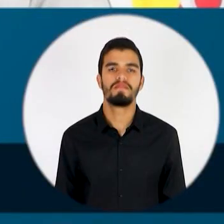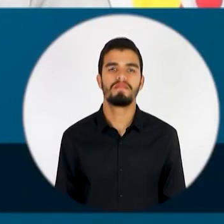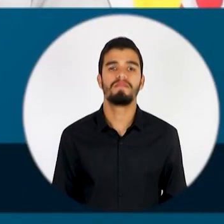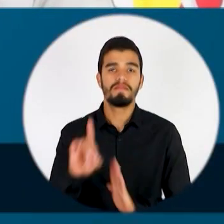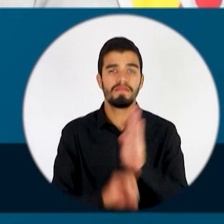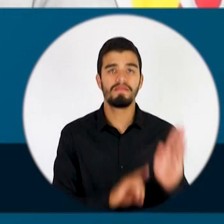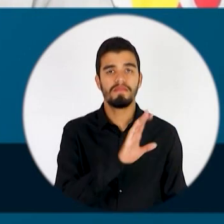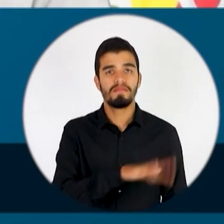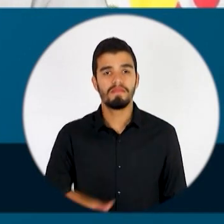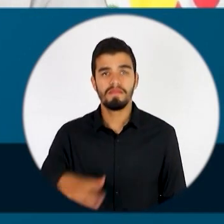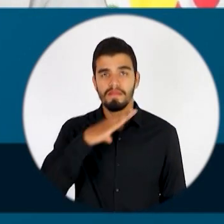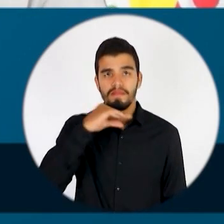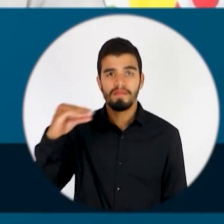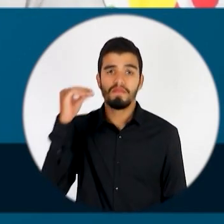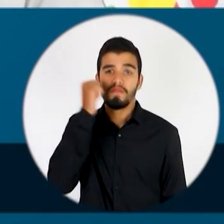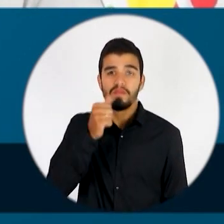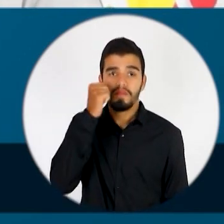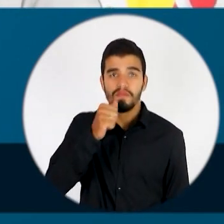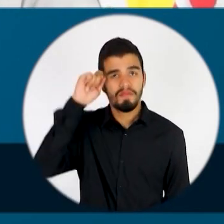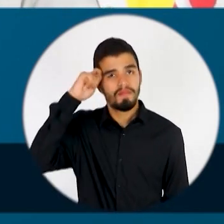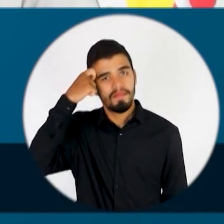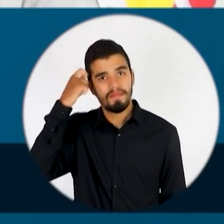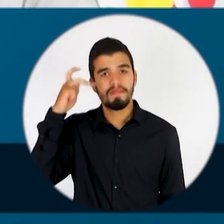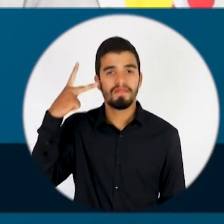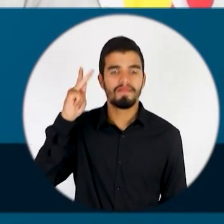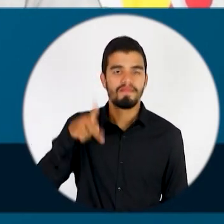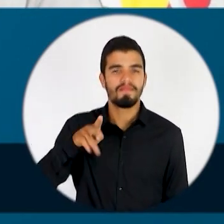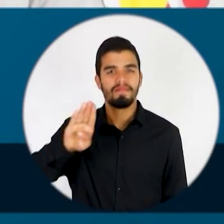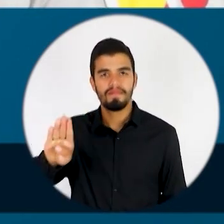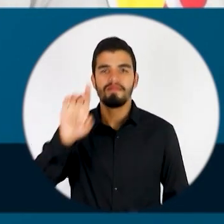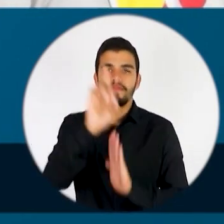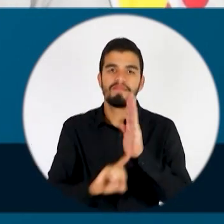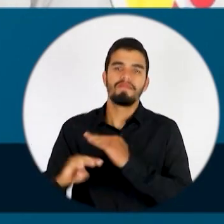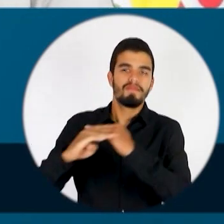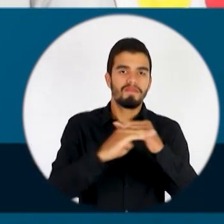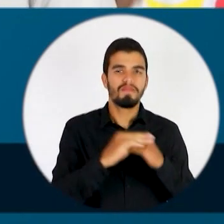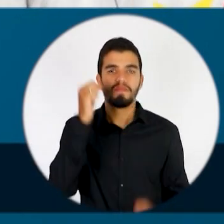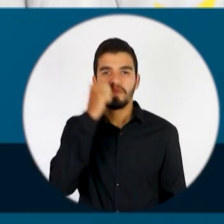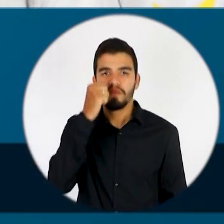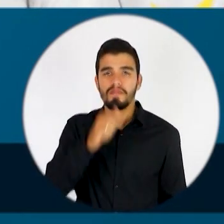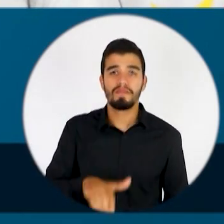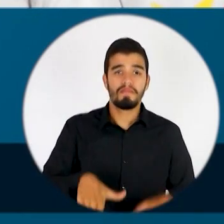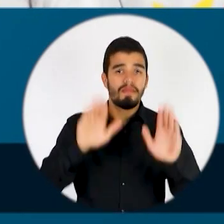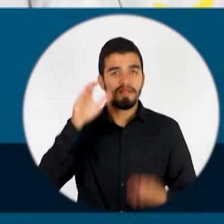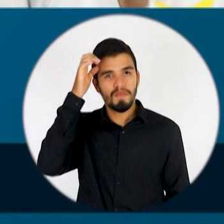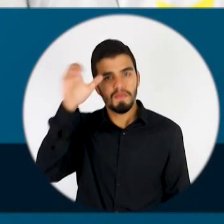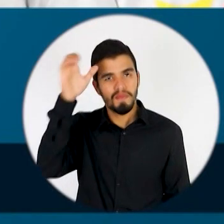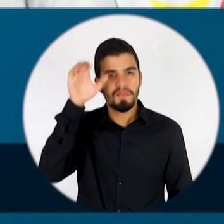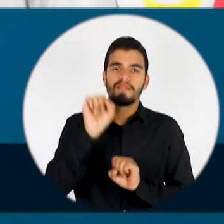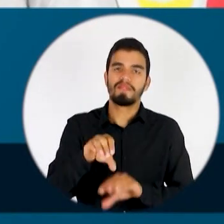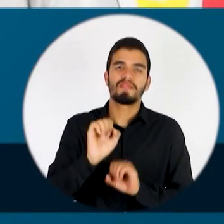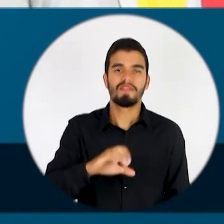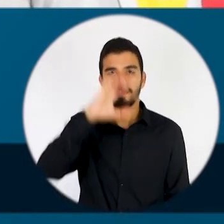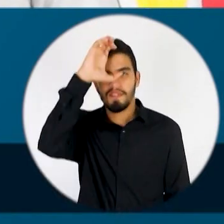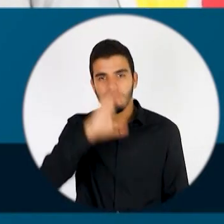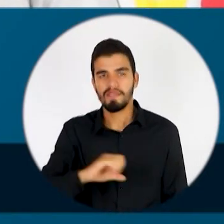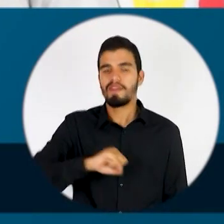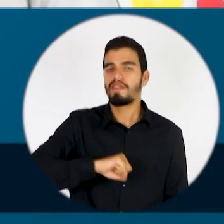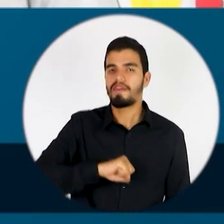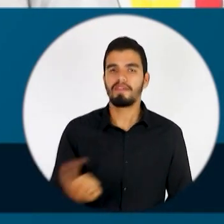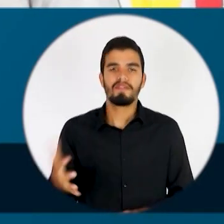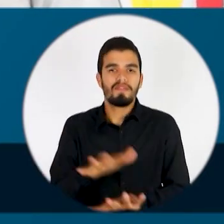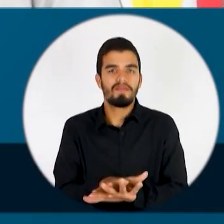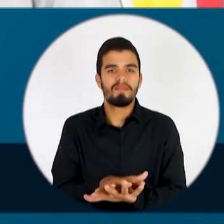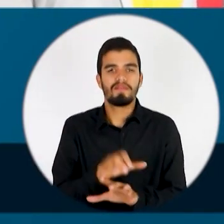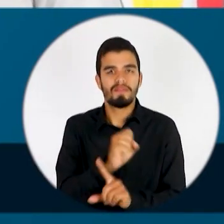direito à criança e adolescente. Mulher negra por políticas públicas. Pelo direito e igualdade das mulheres. Por mais cultura, educação e cidadania. Regue para a